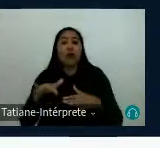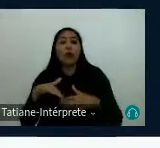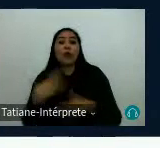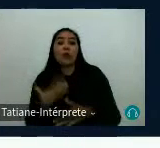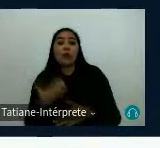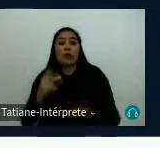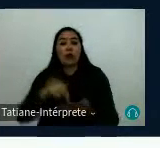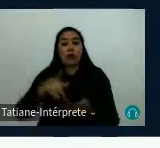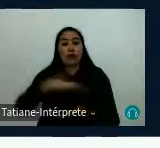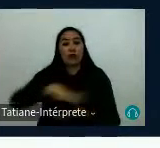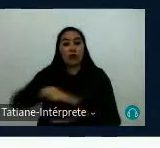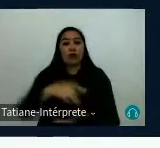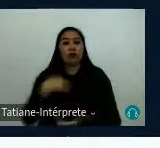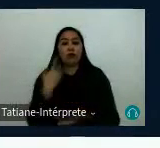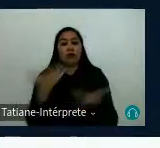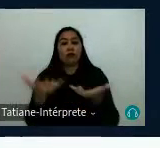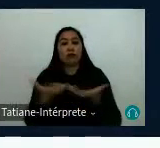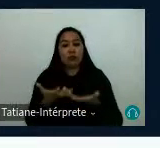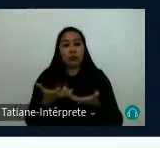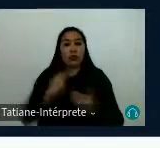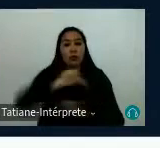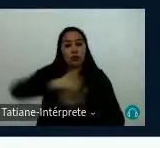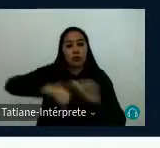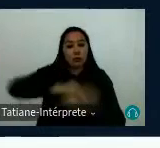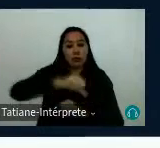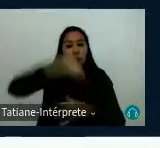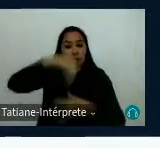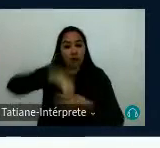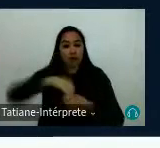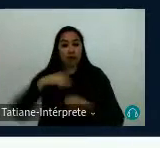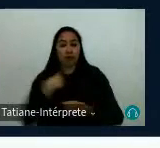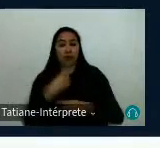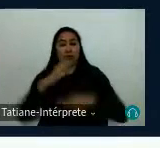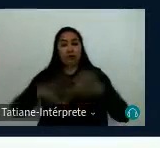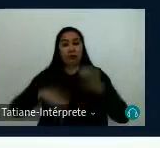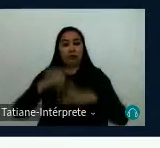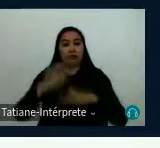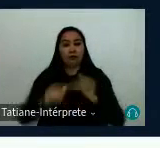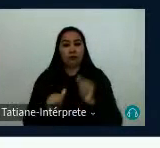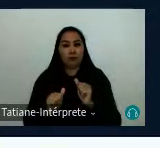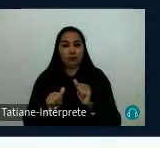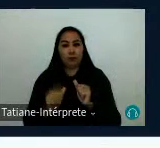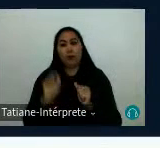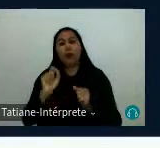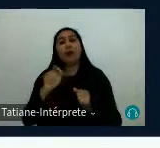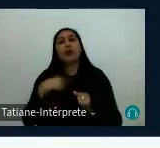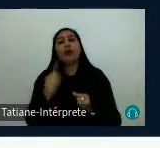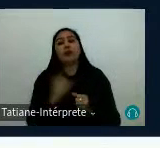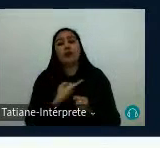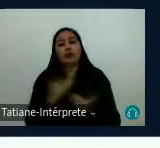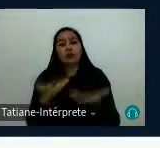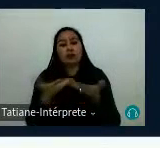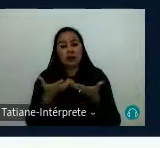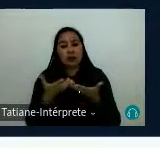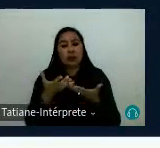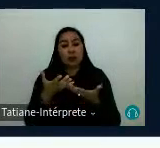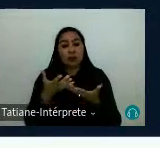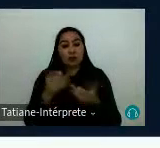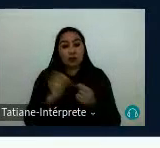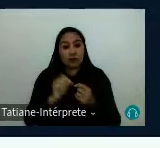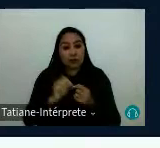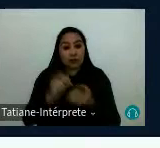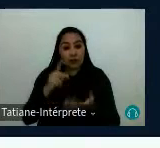queremos performar através das nossas práticas? O que a gente quer tornar mais real através das nossas práticas?